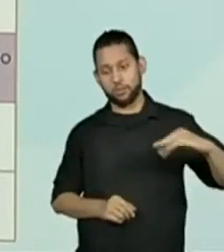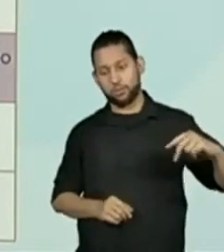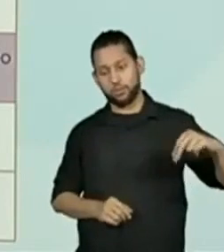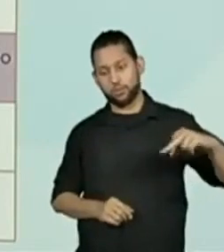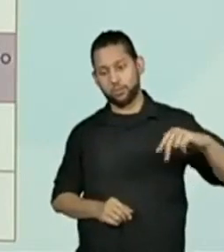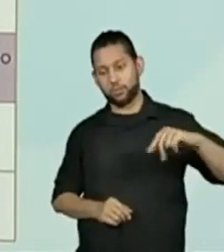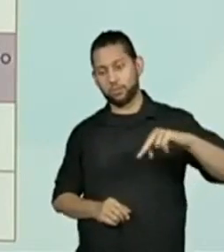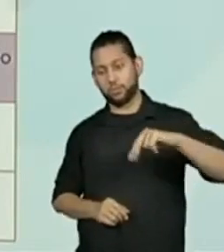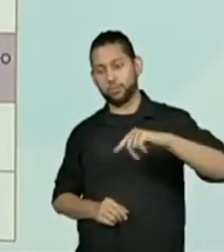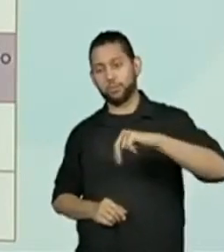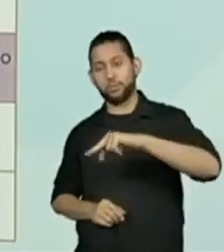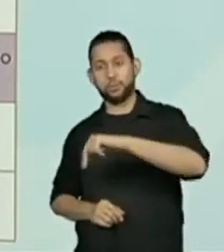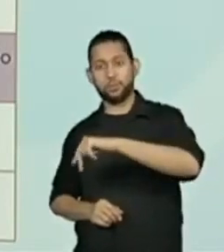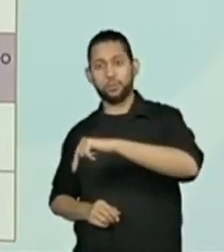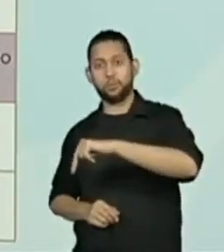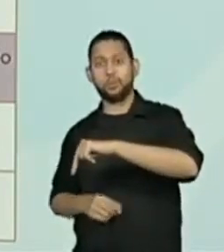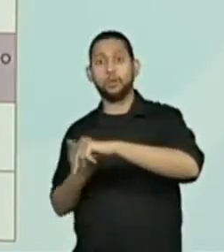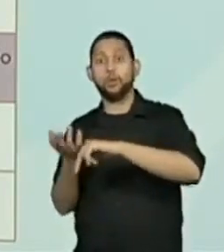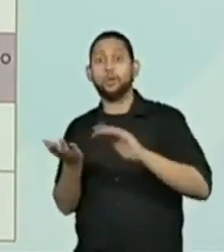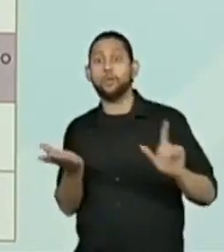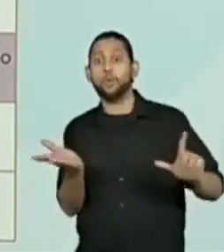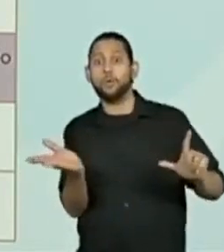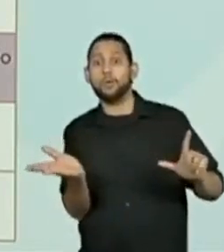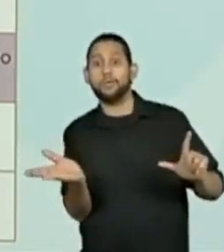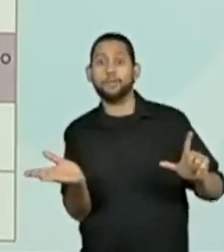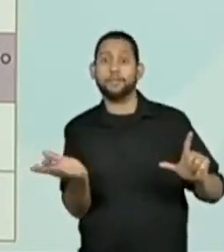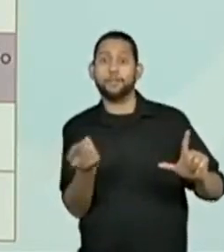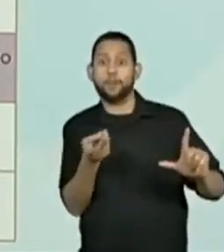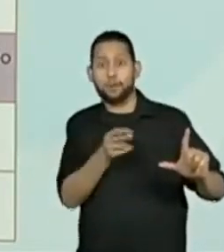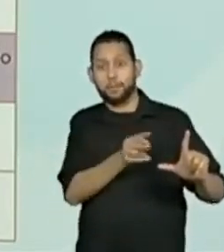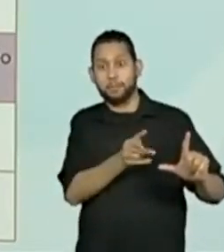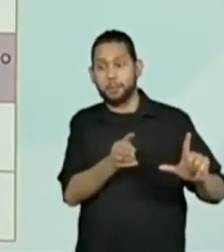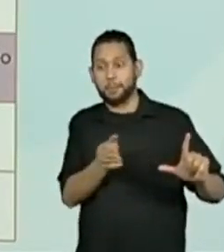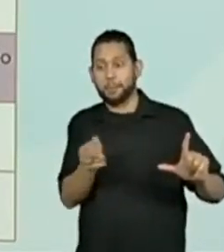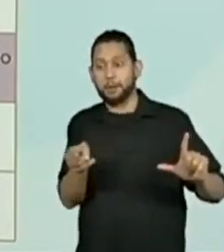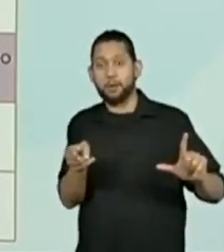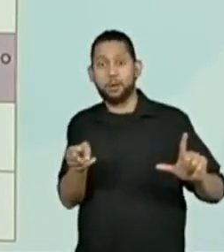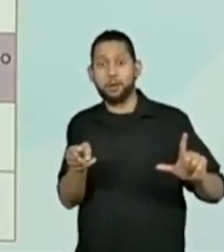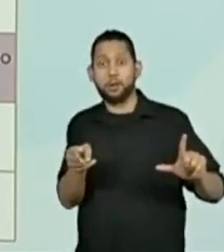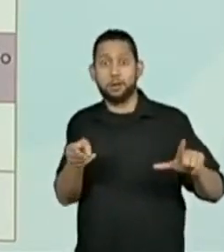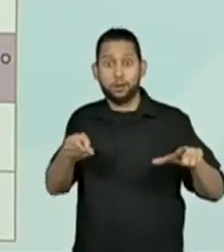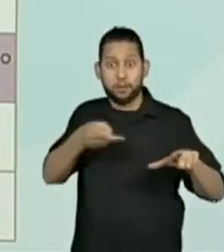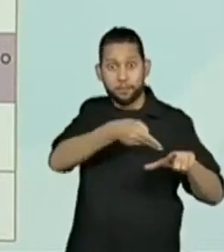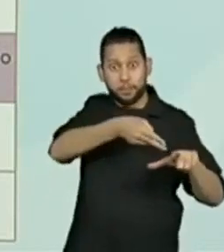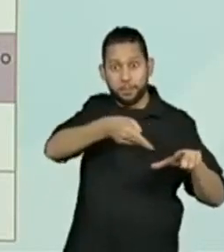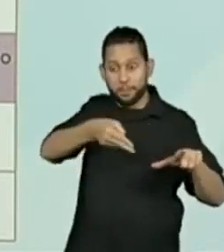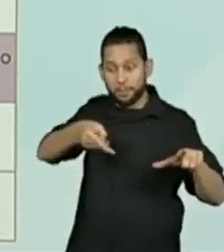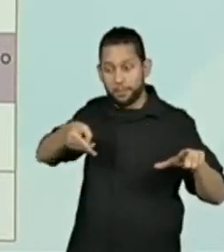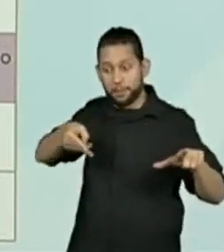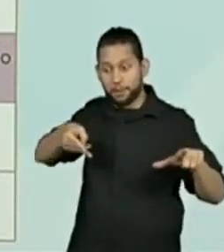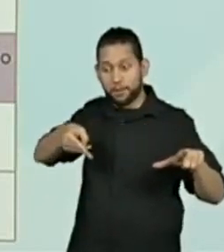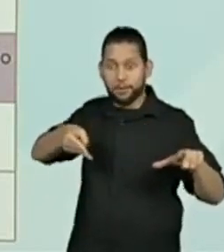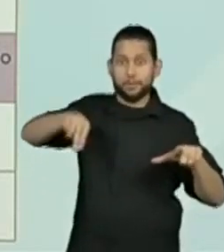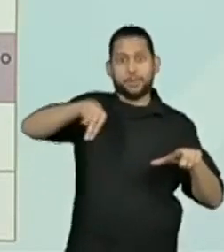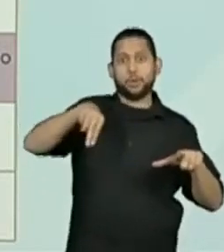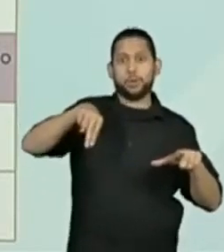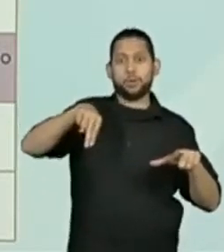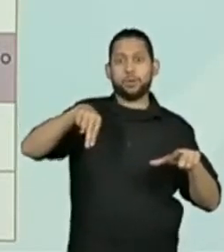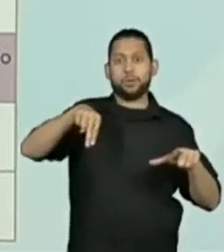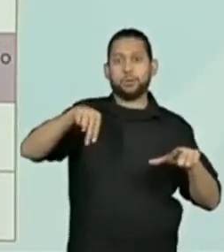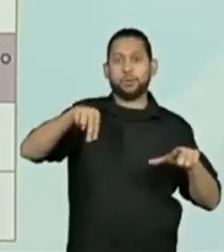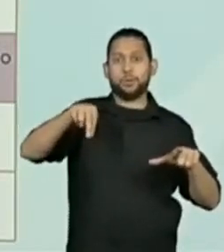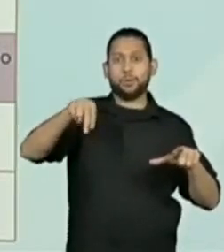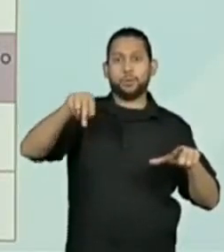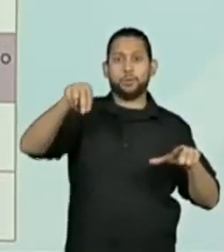direita. Virar, pensa aqui, ó, que é o aluno virado, o aluno saiu lá do segundo ano B, tá aqui, ó, virado de frente